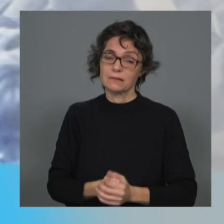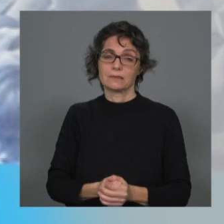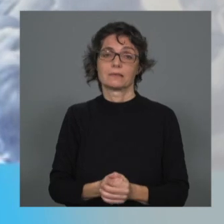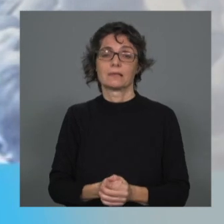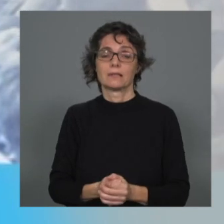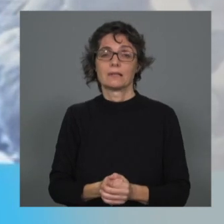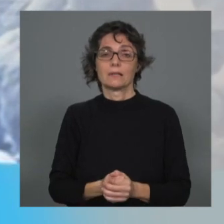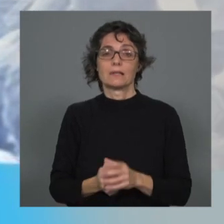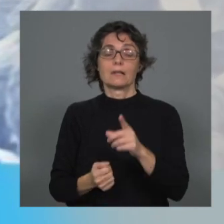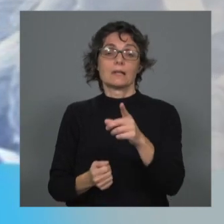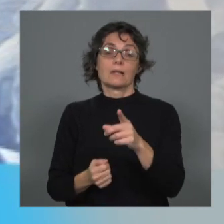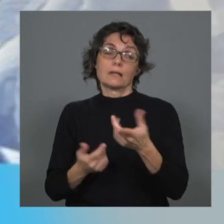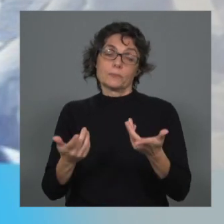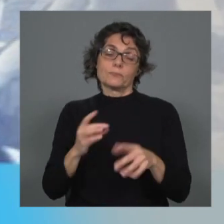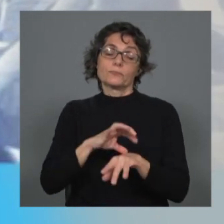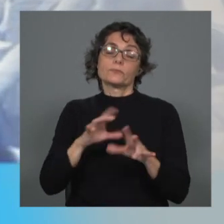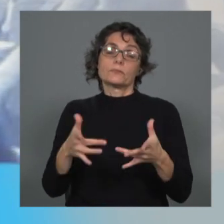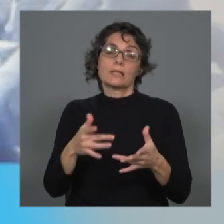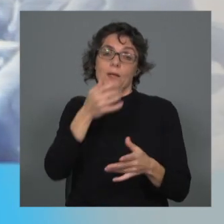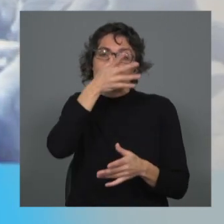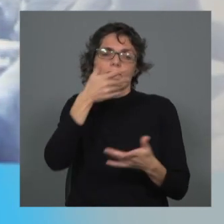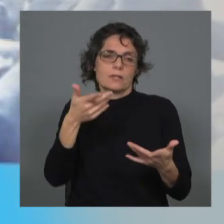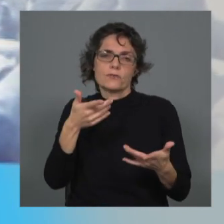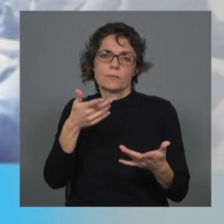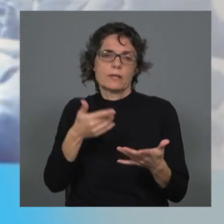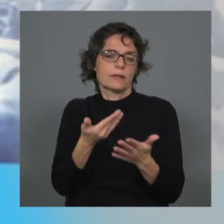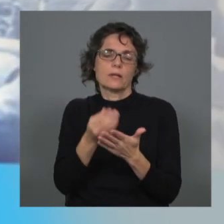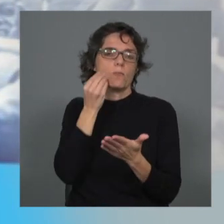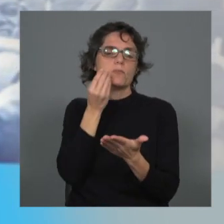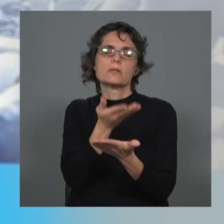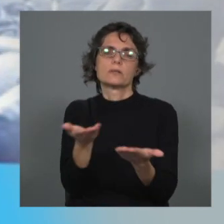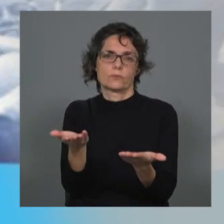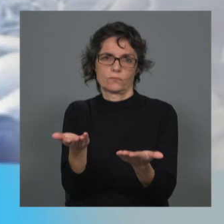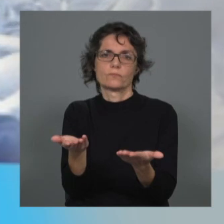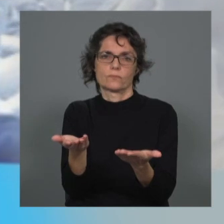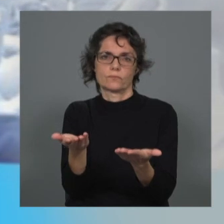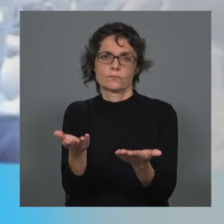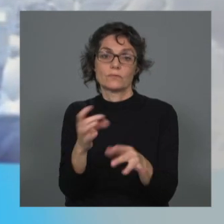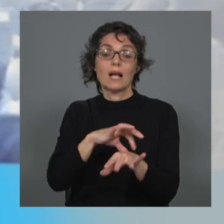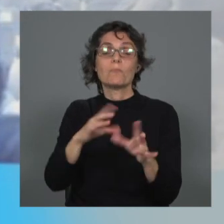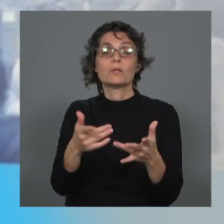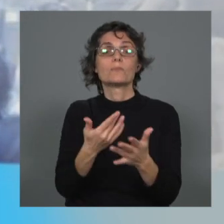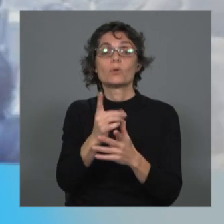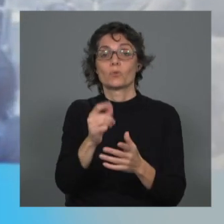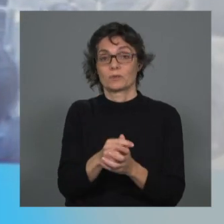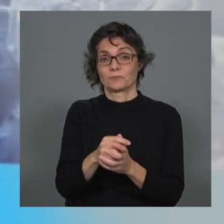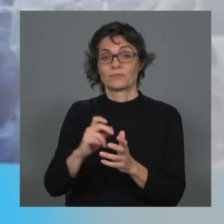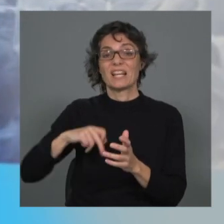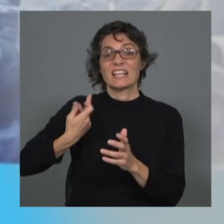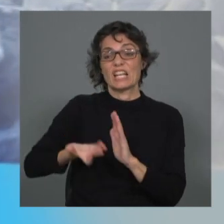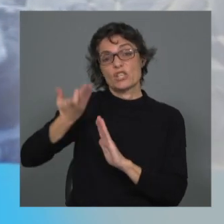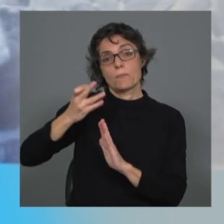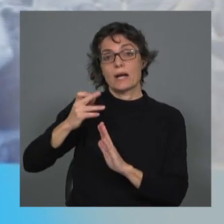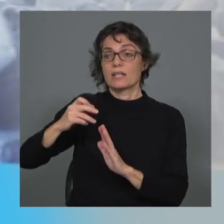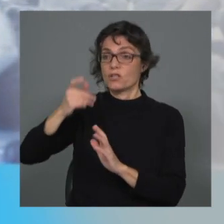teve uma consequência e nós temos que retirar essa consequência. A pandemia tornou mais ricos os mais ricos e mais pobres os